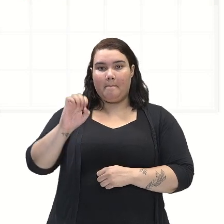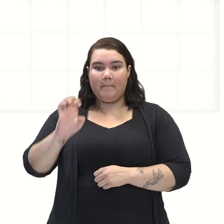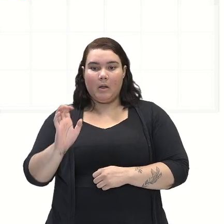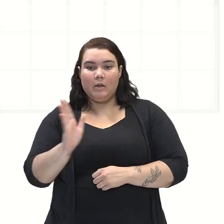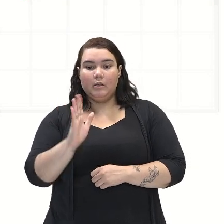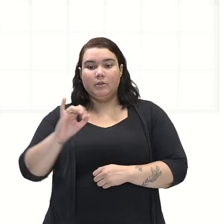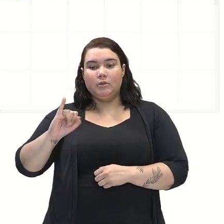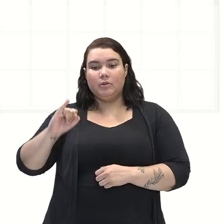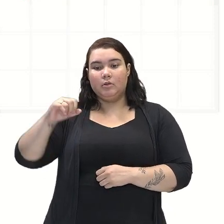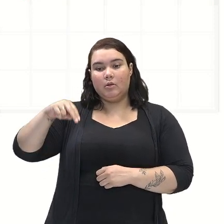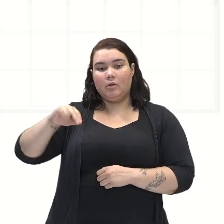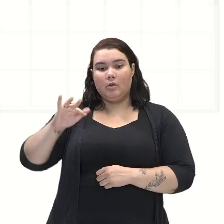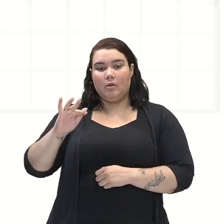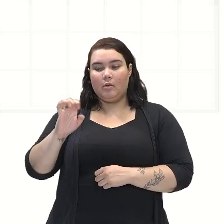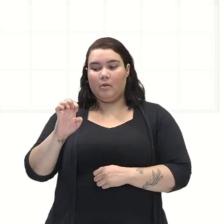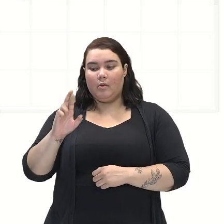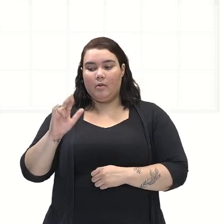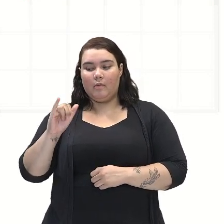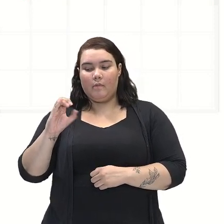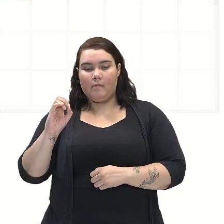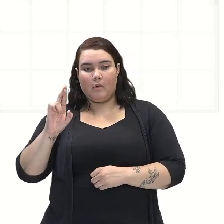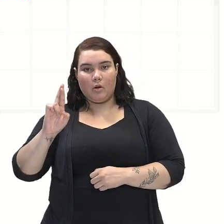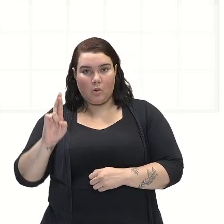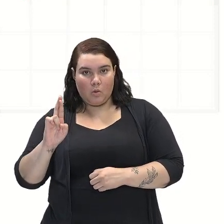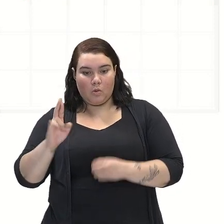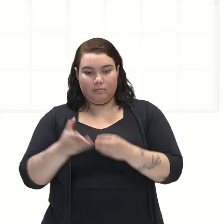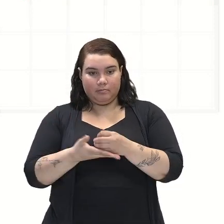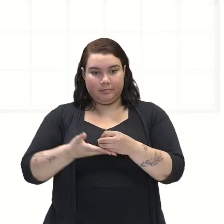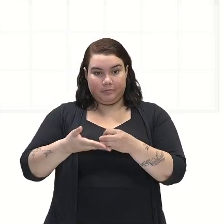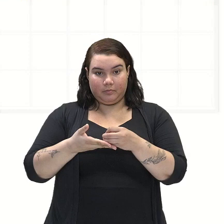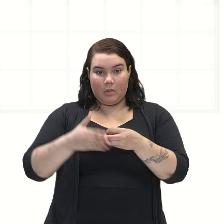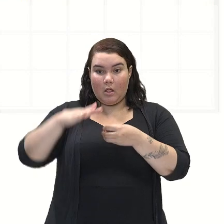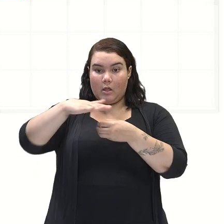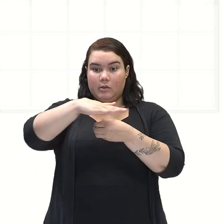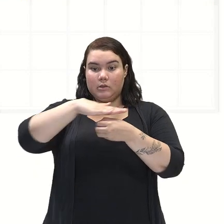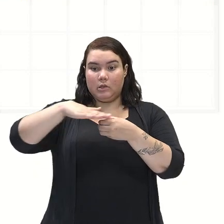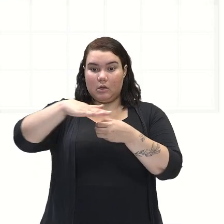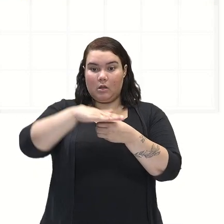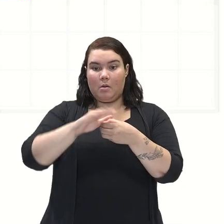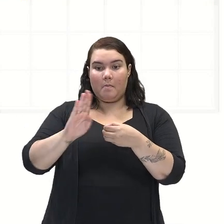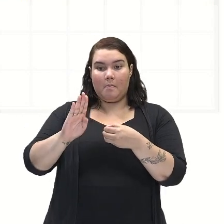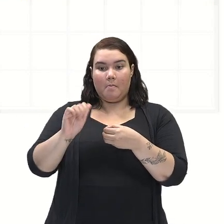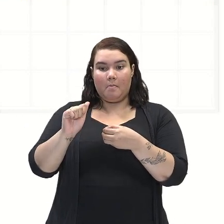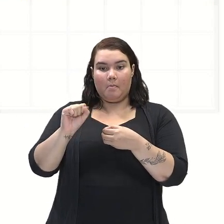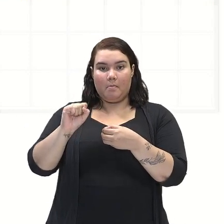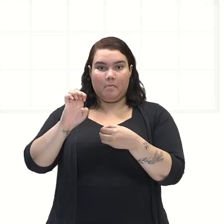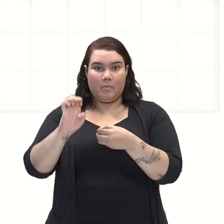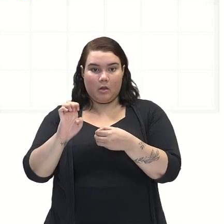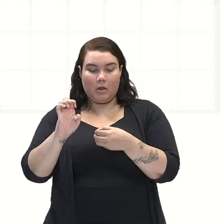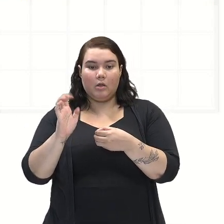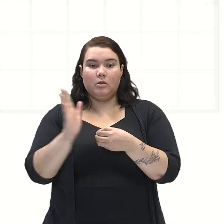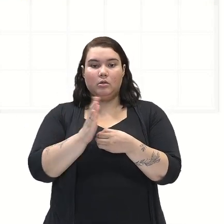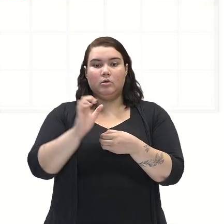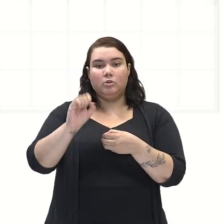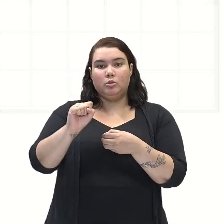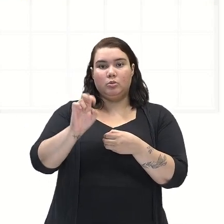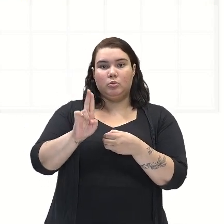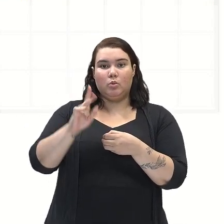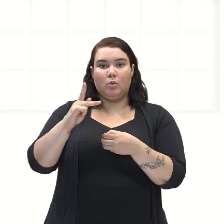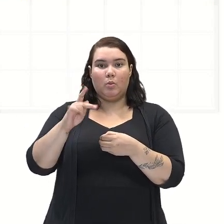inferior e a base que eu vou chamar aqui em cima, que ela é